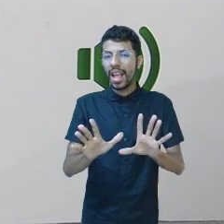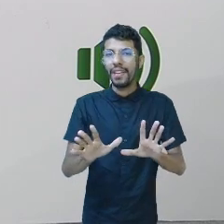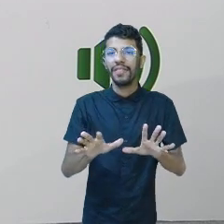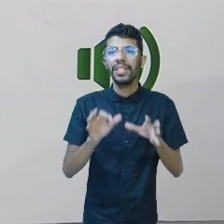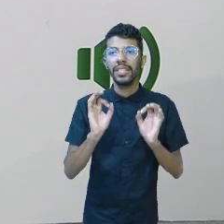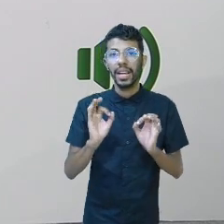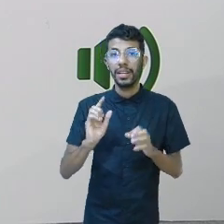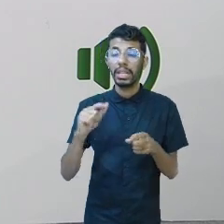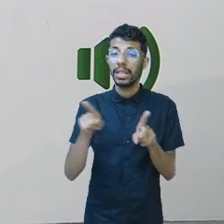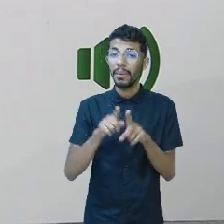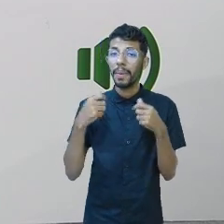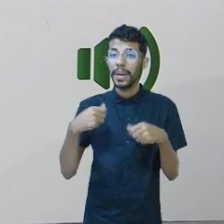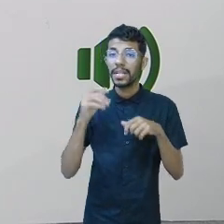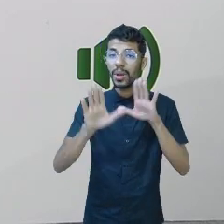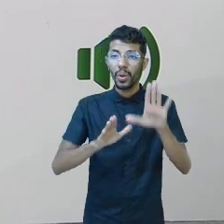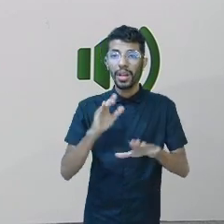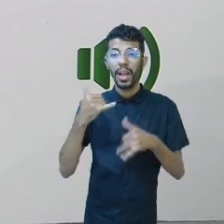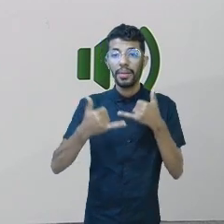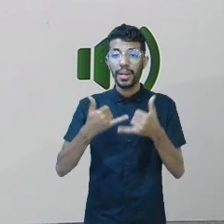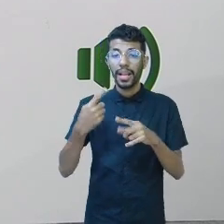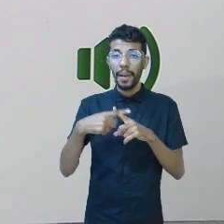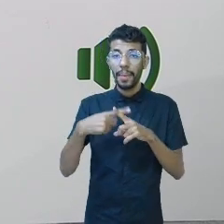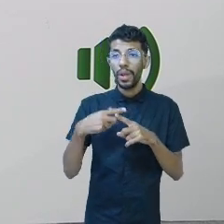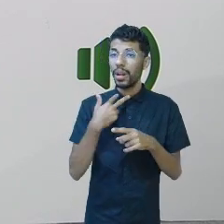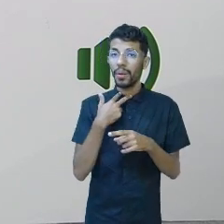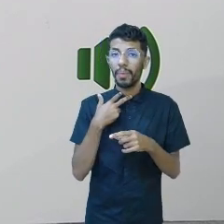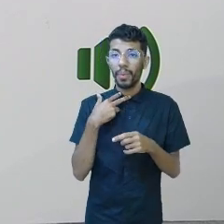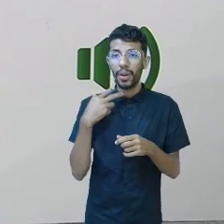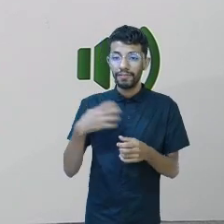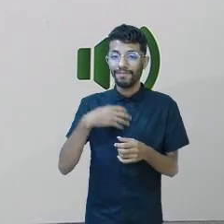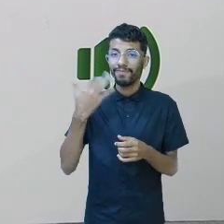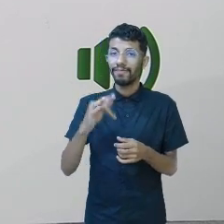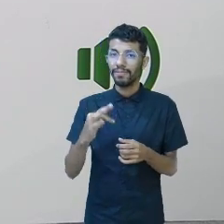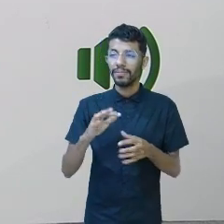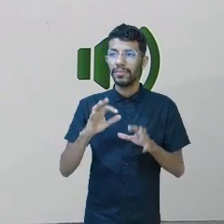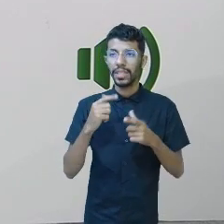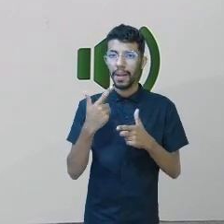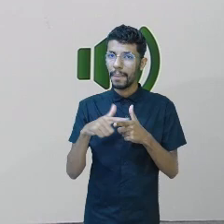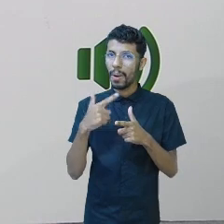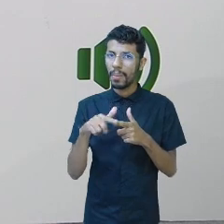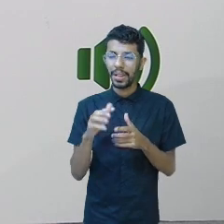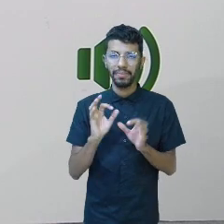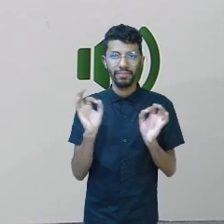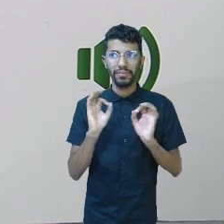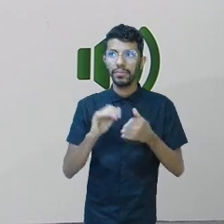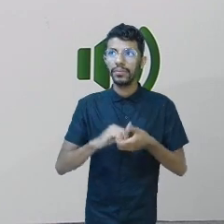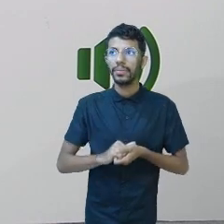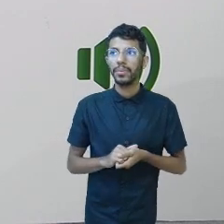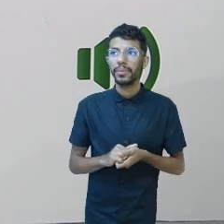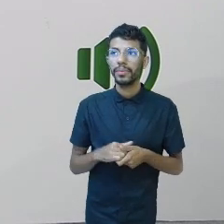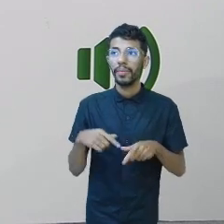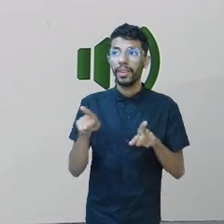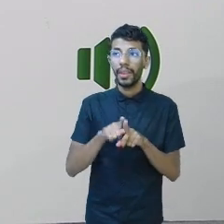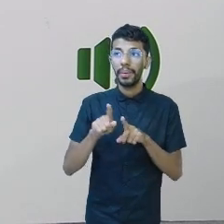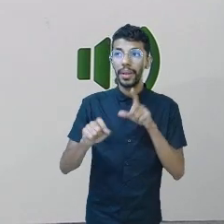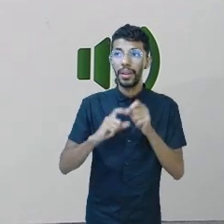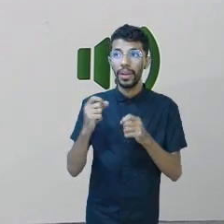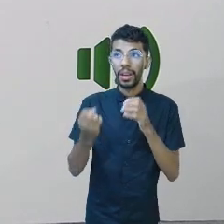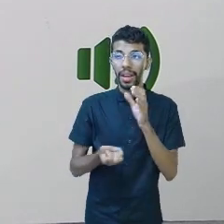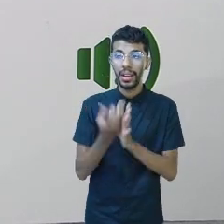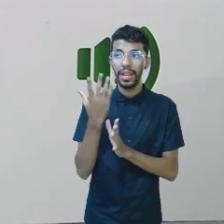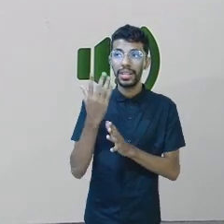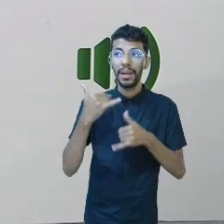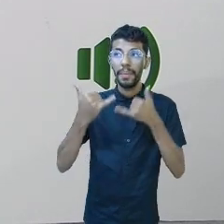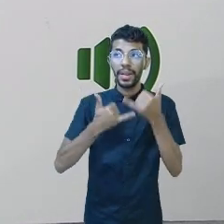ocorrer acidente, tá bom? A origem da brincadeira, malabarismo. Olha só, é